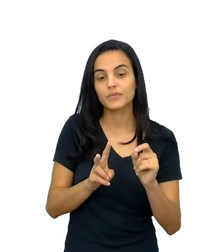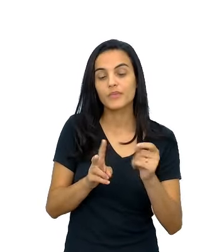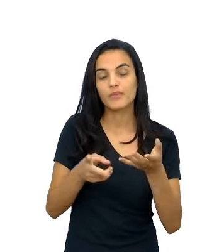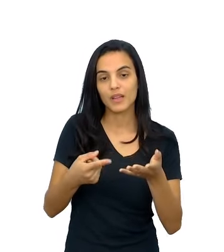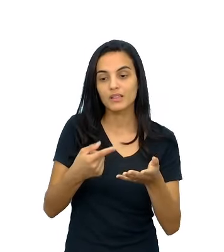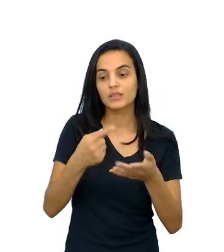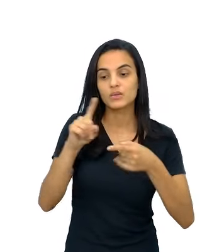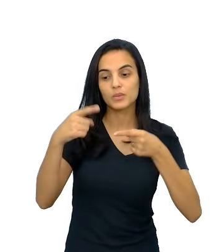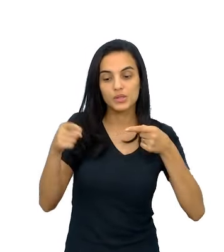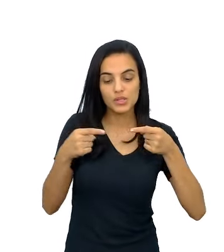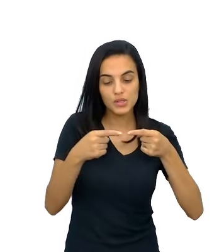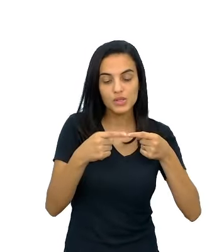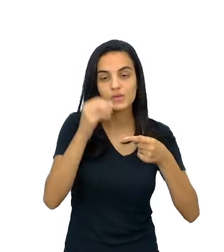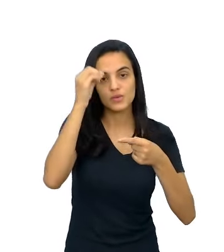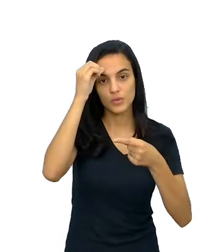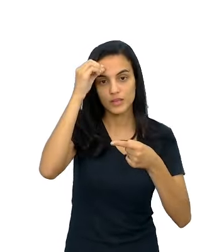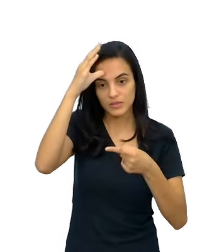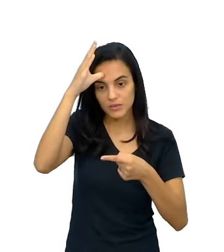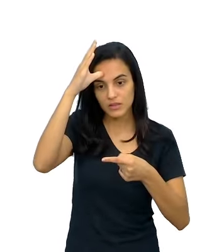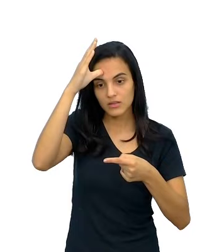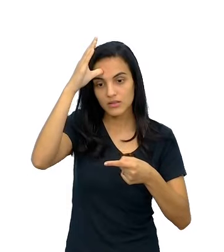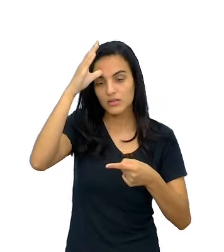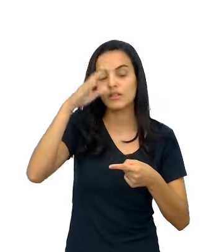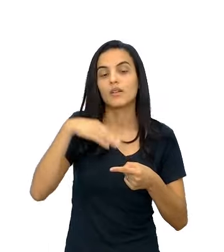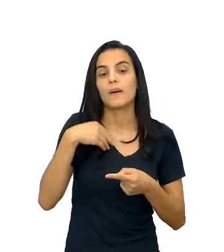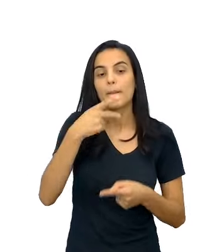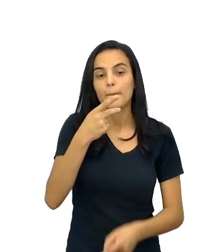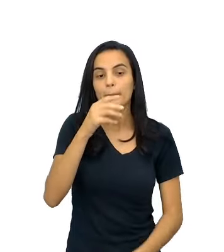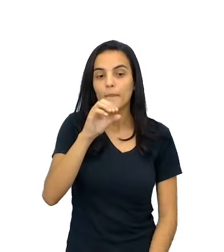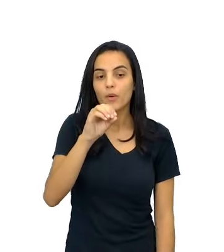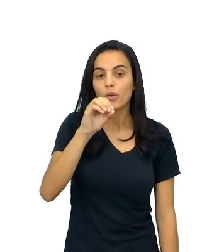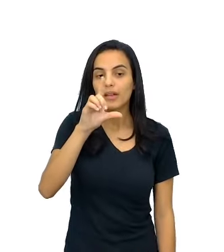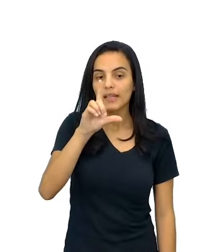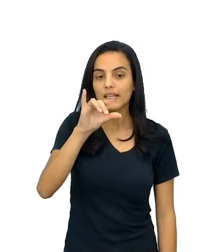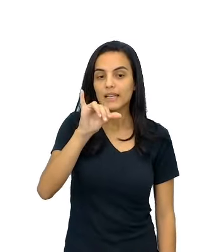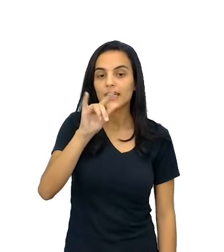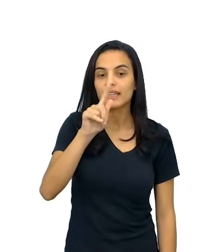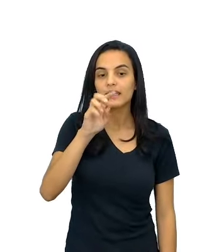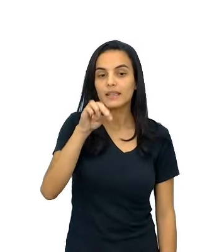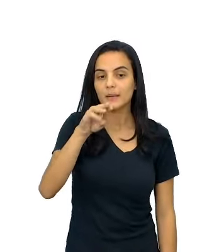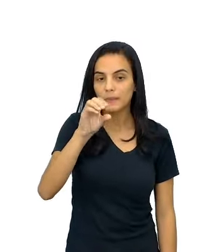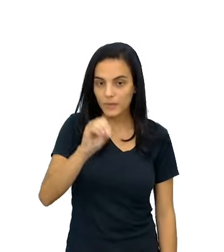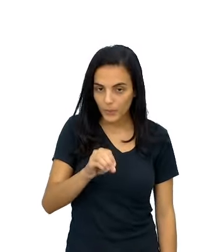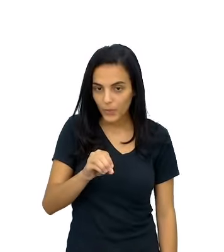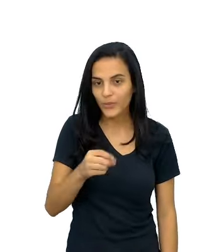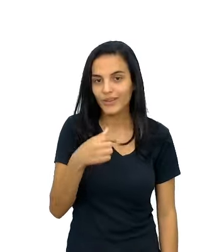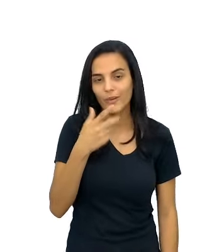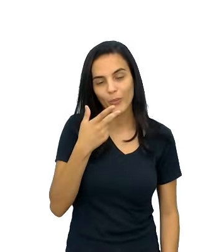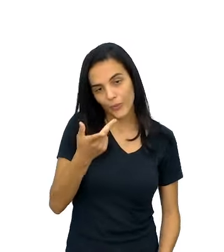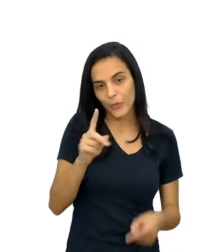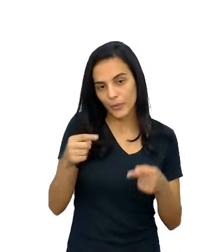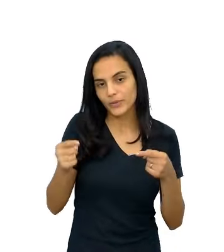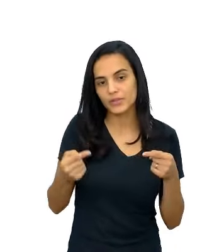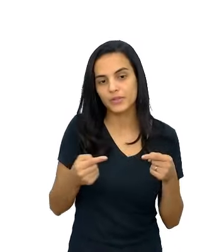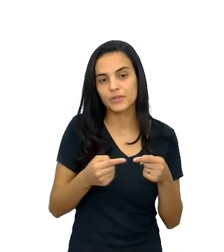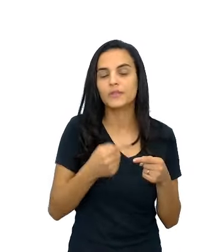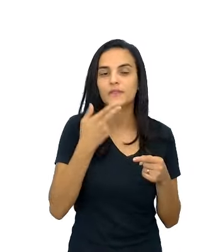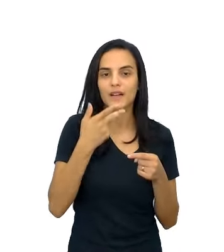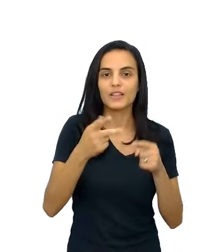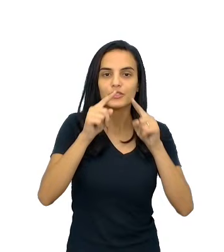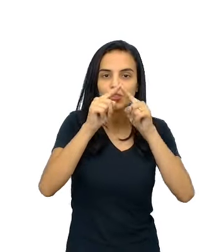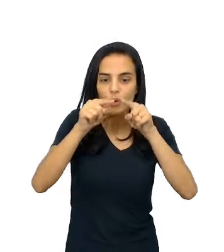esses objetos de conhecimento, né, polígonos regulares, que é o objeto, né, quando eu falo de quadrados